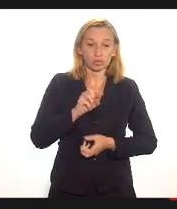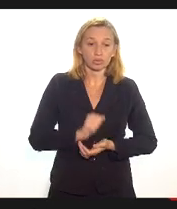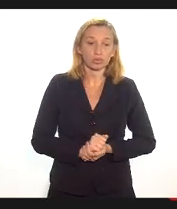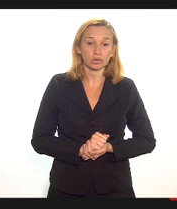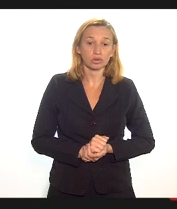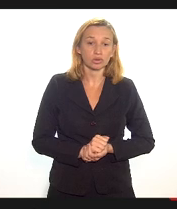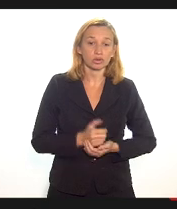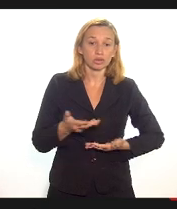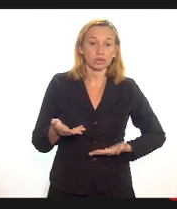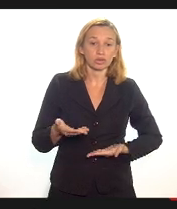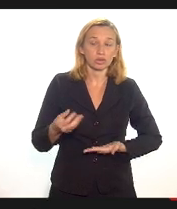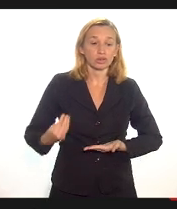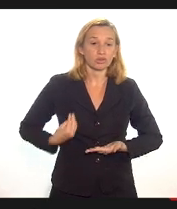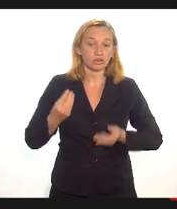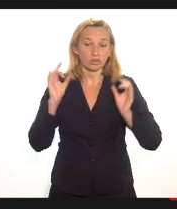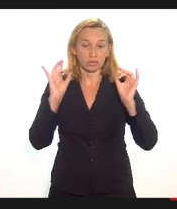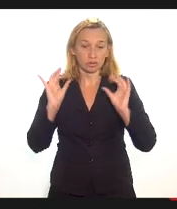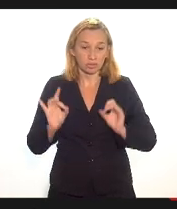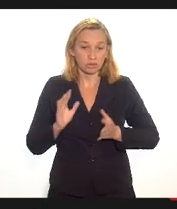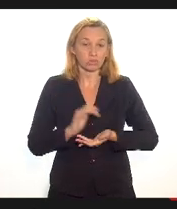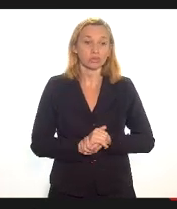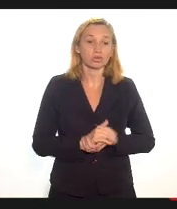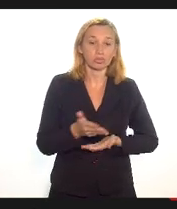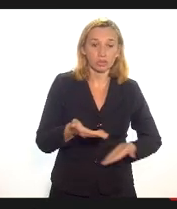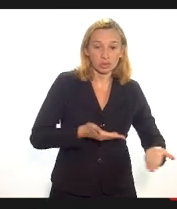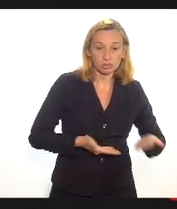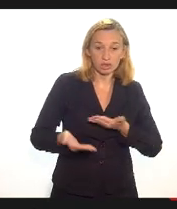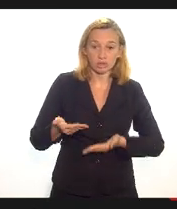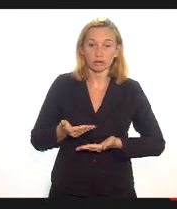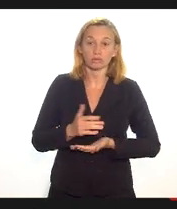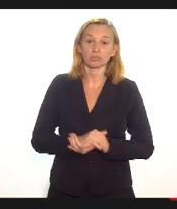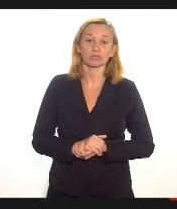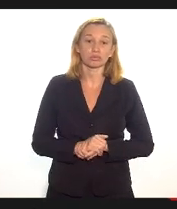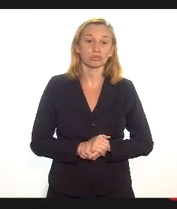as participações especiais. Passo a palavra para o Matias.